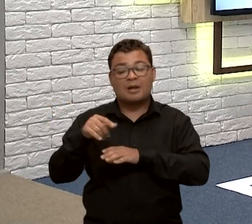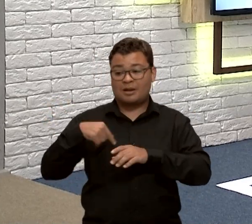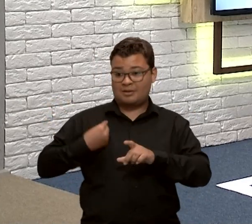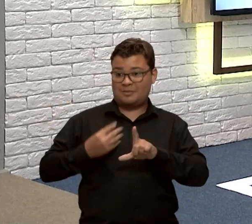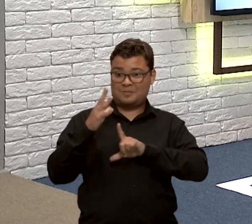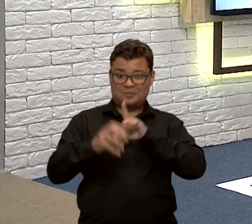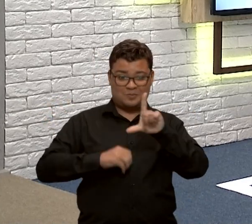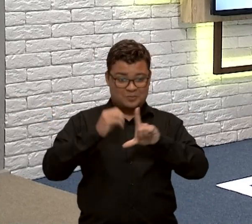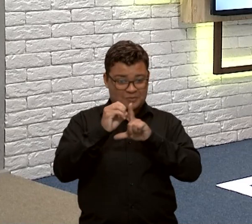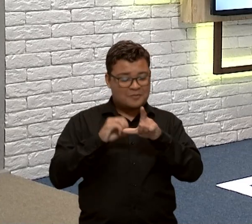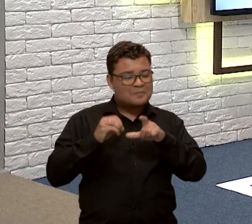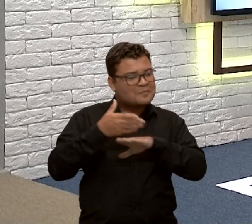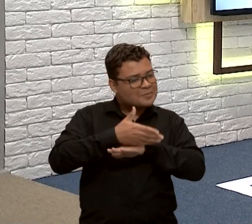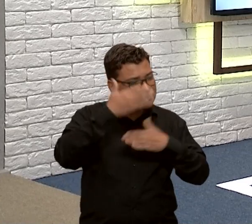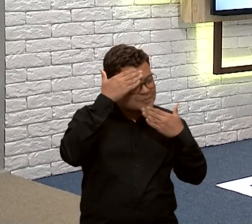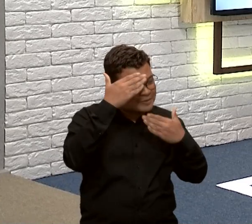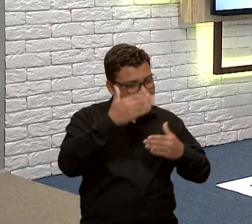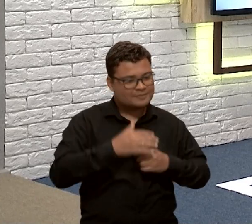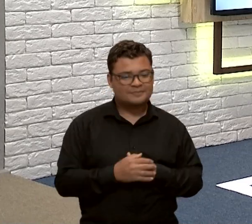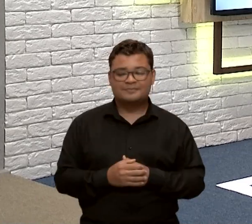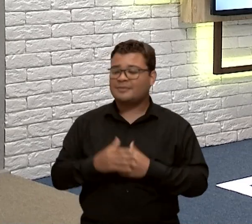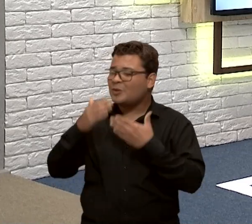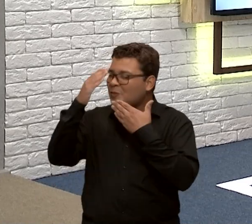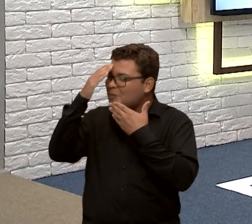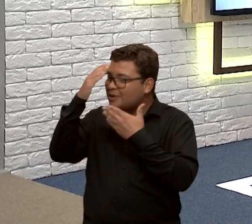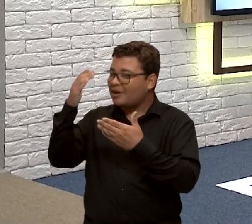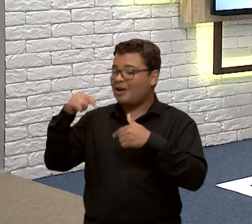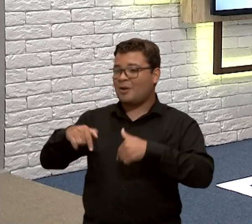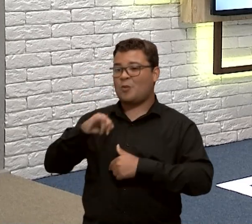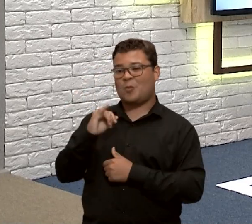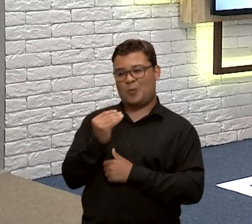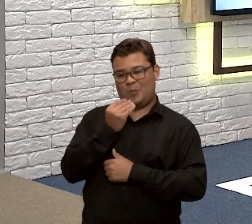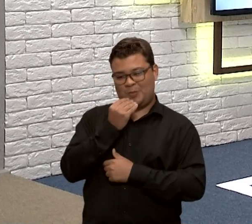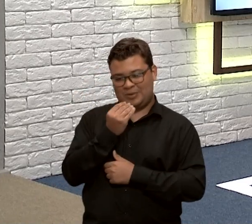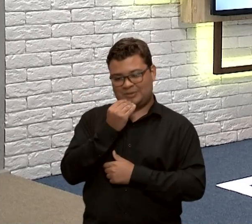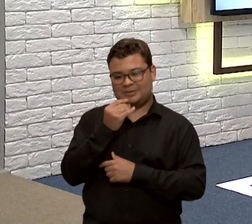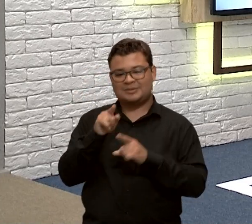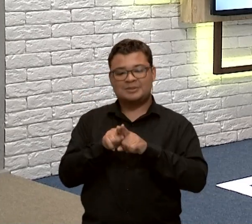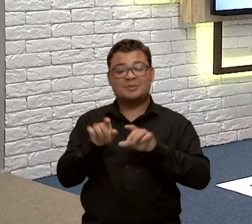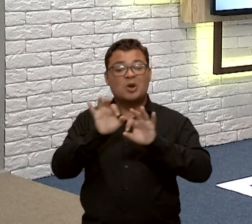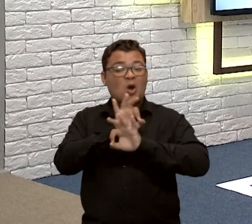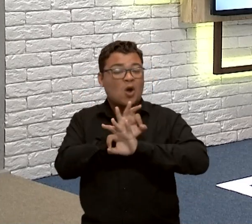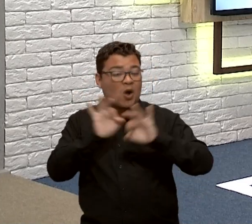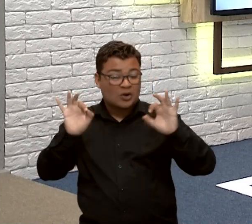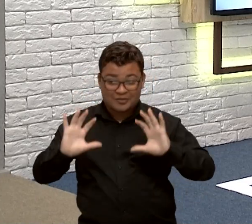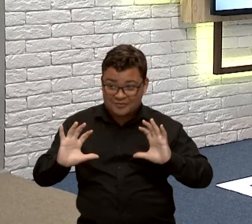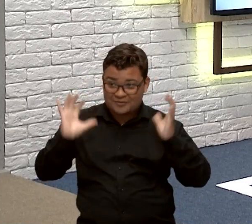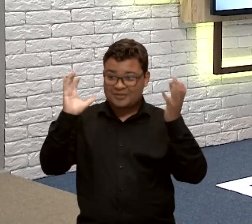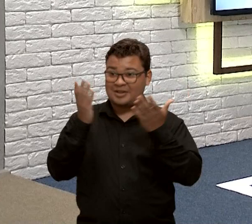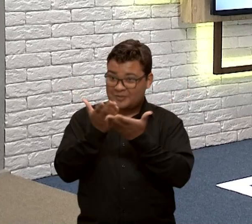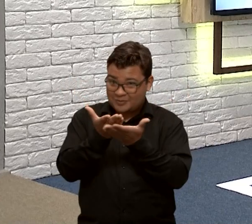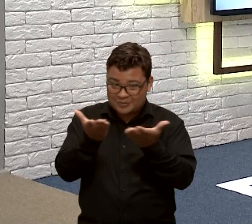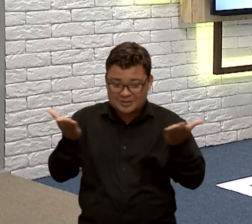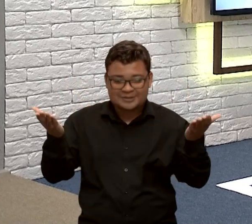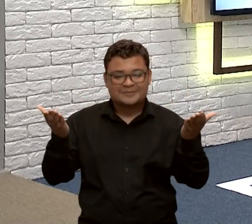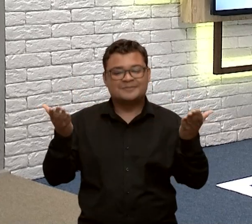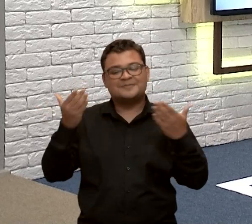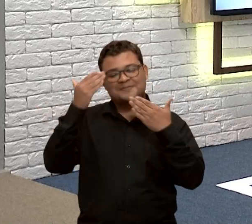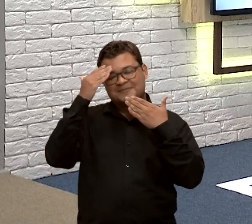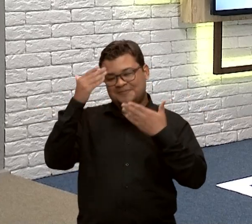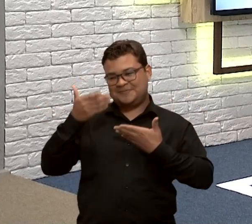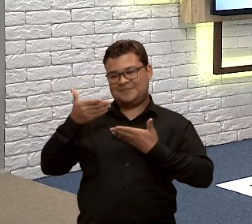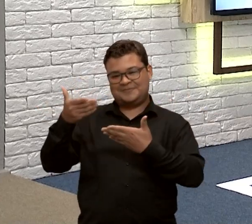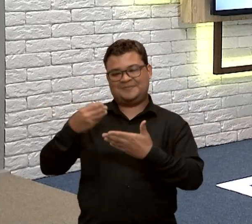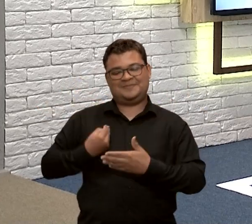FG. Obrigada pela oportunidade, ótimas festas para vocês. Tá? Obrigada pelo